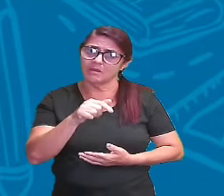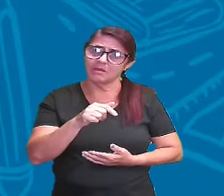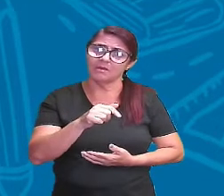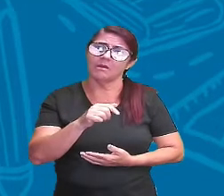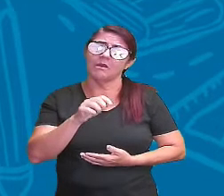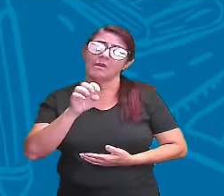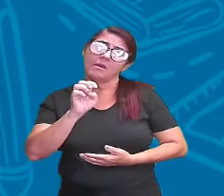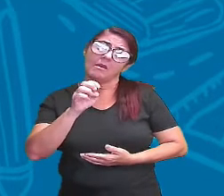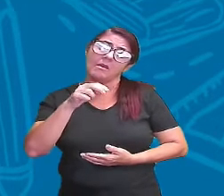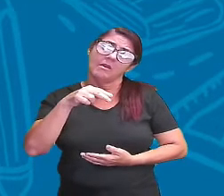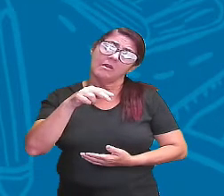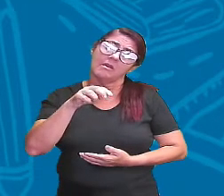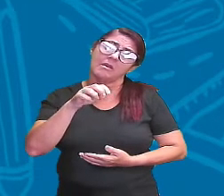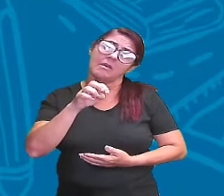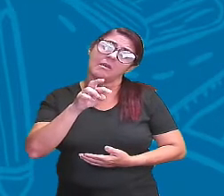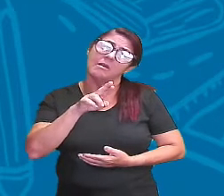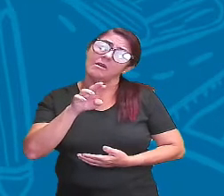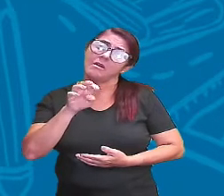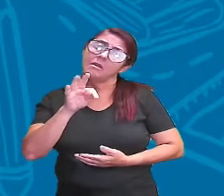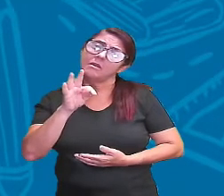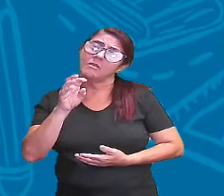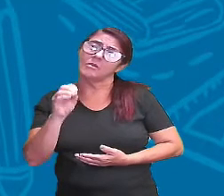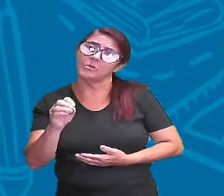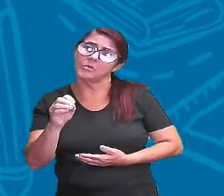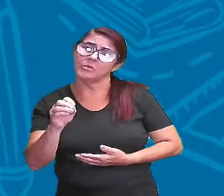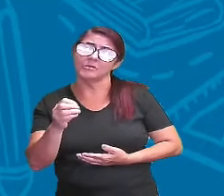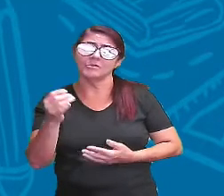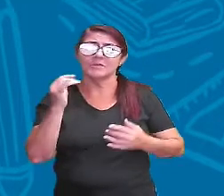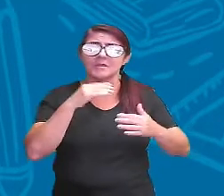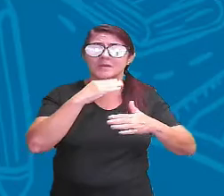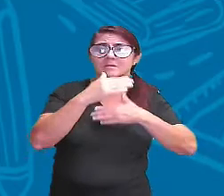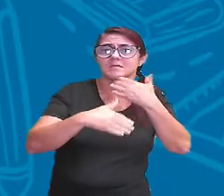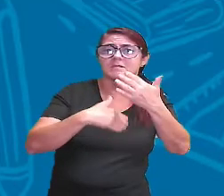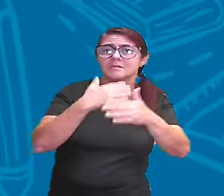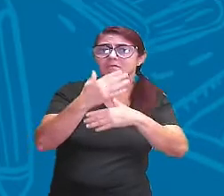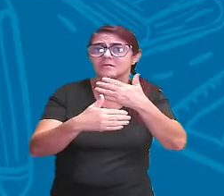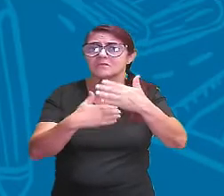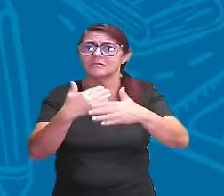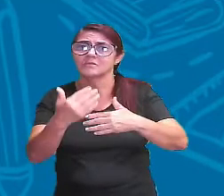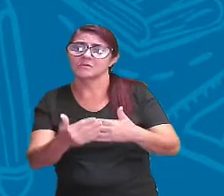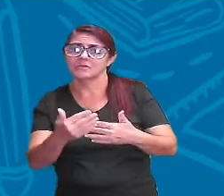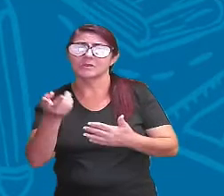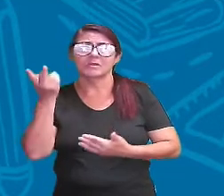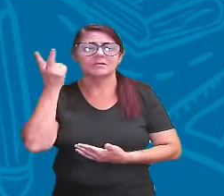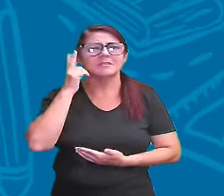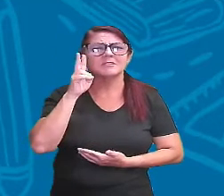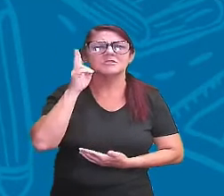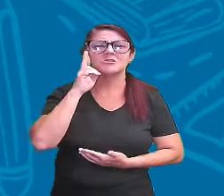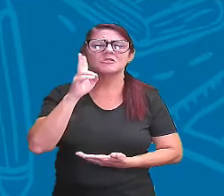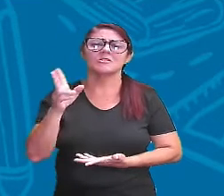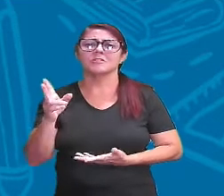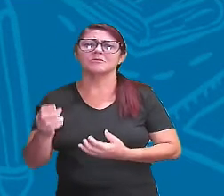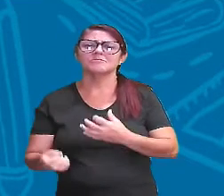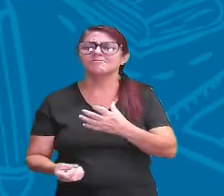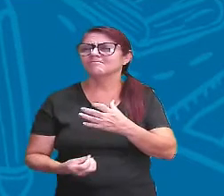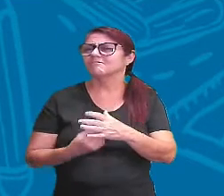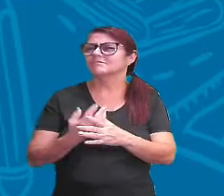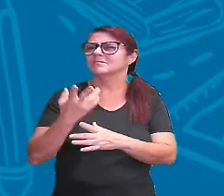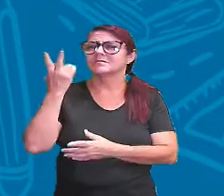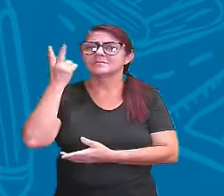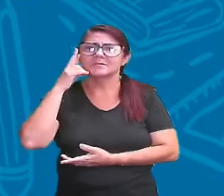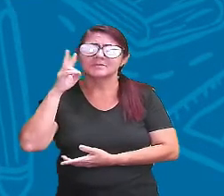enredo. É o desenvolvimento da história, tá? É onde você vai colocar as ações que tem a